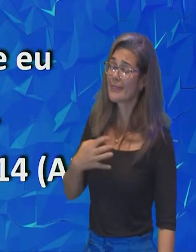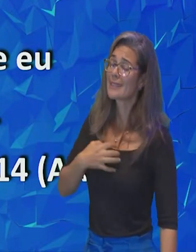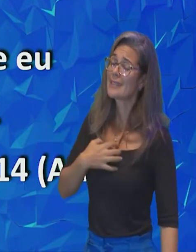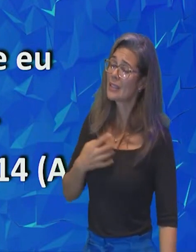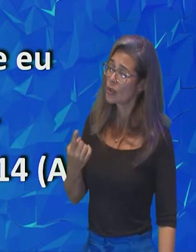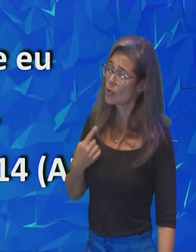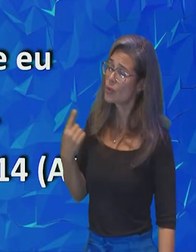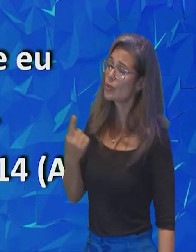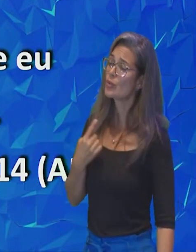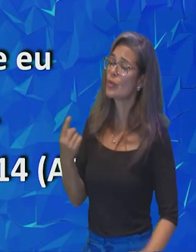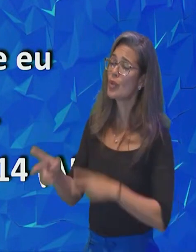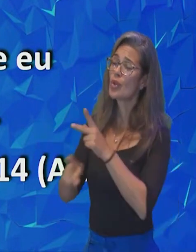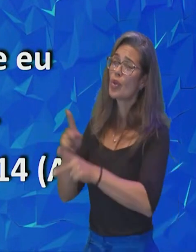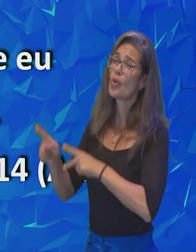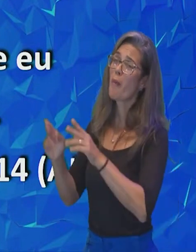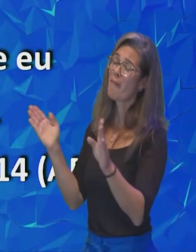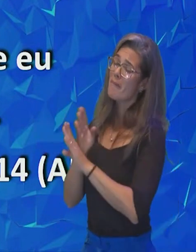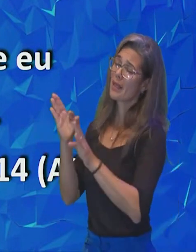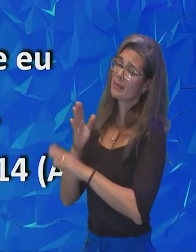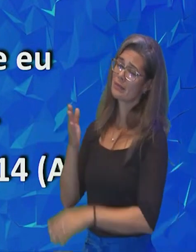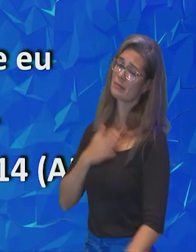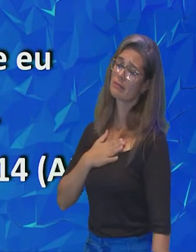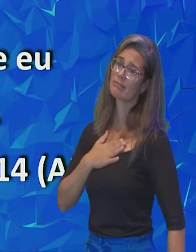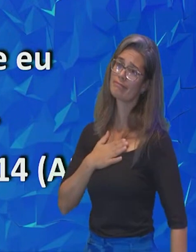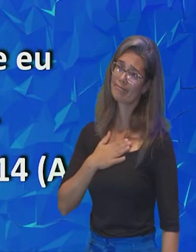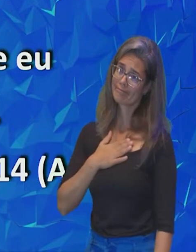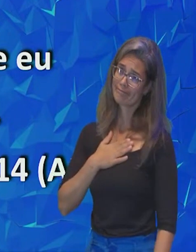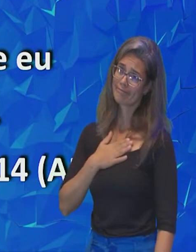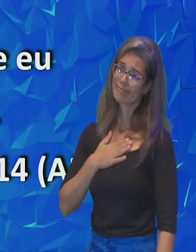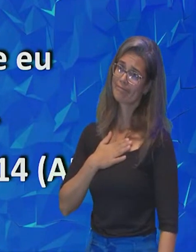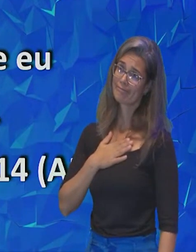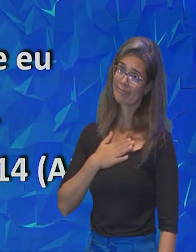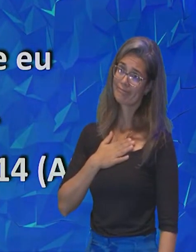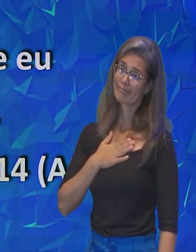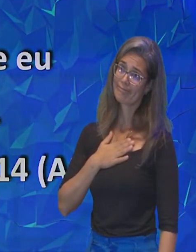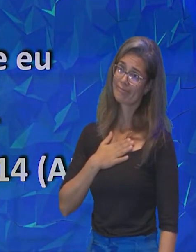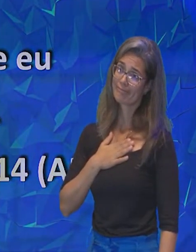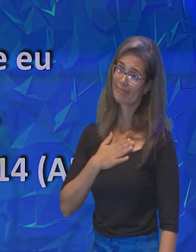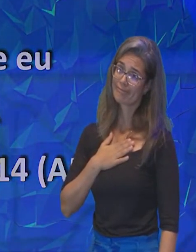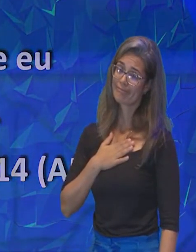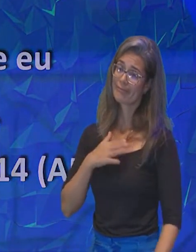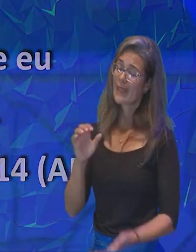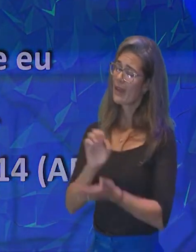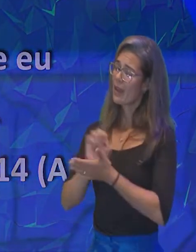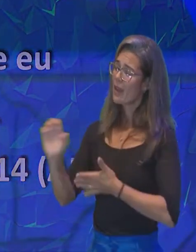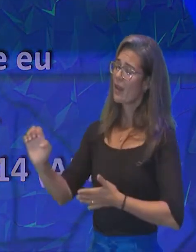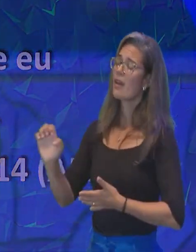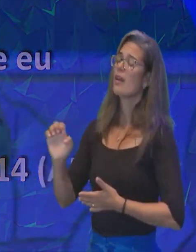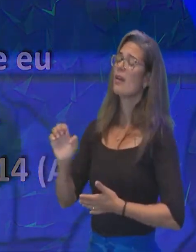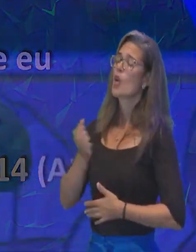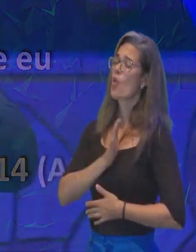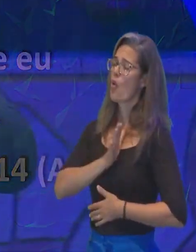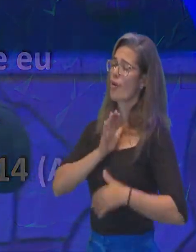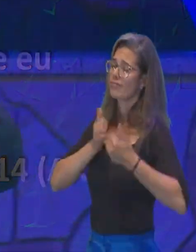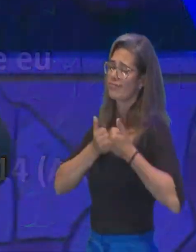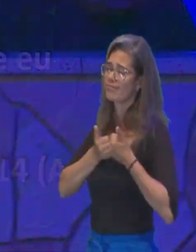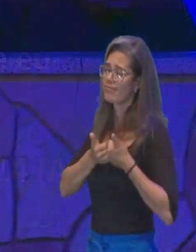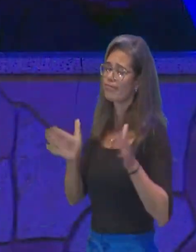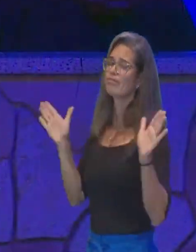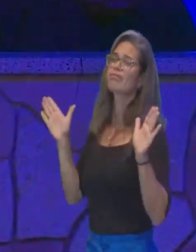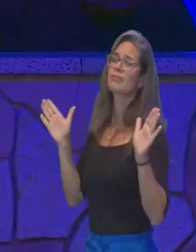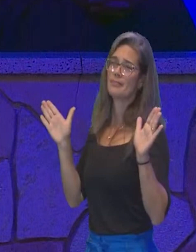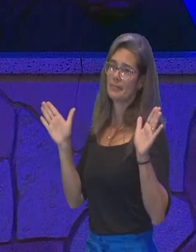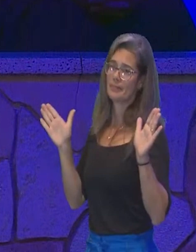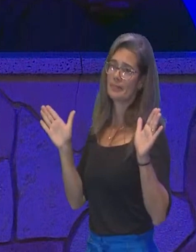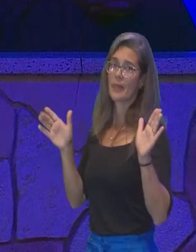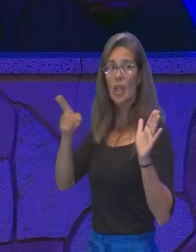agora ainda querem tirar a minha vida. Elias rasgou o seu coração diante do Senhor, queridos. Como nós